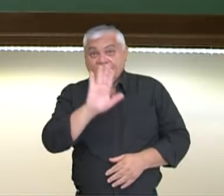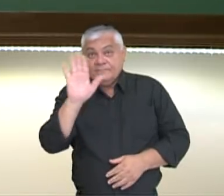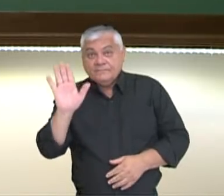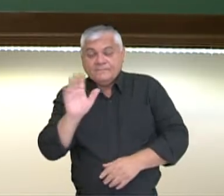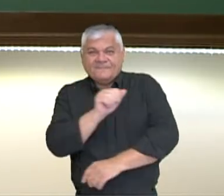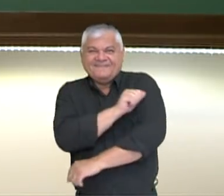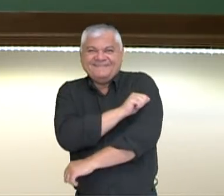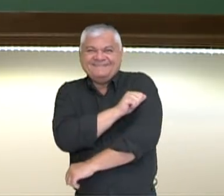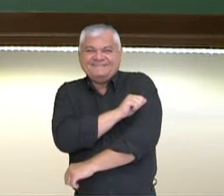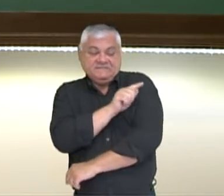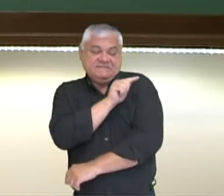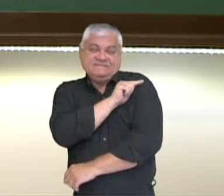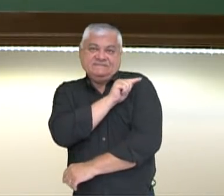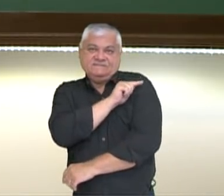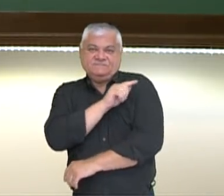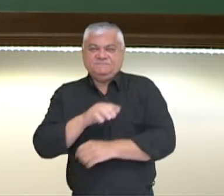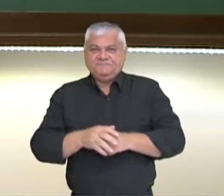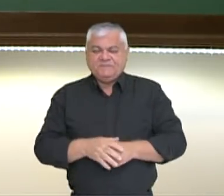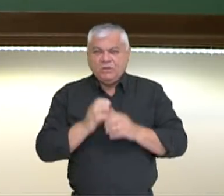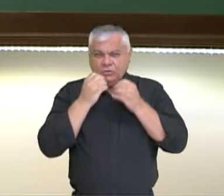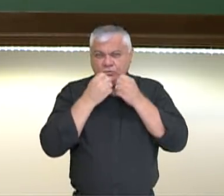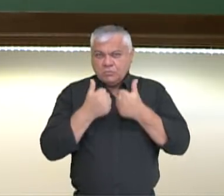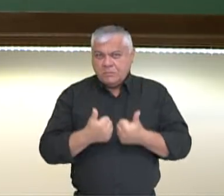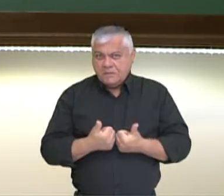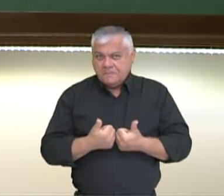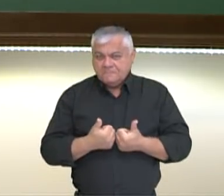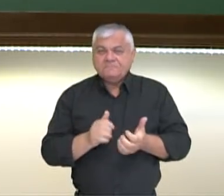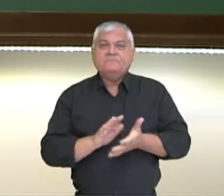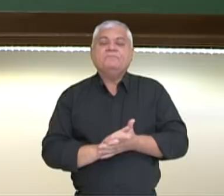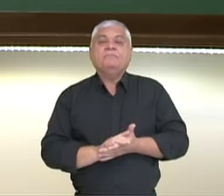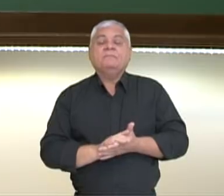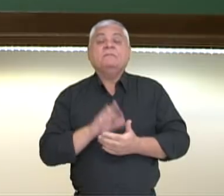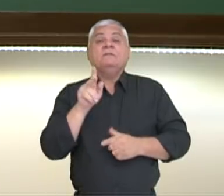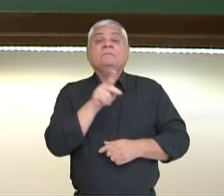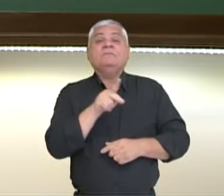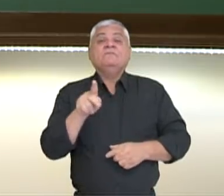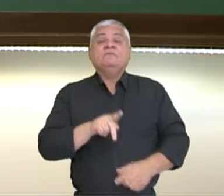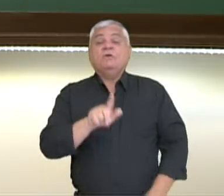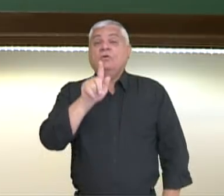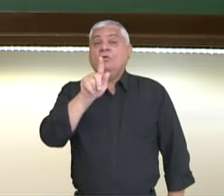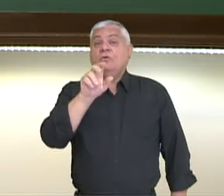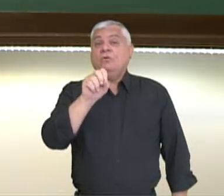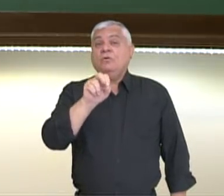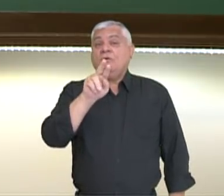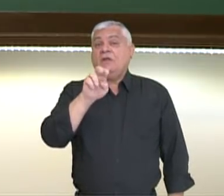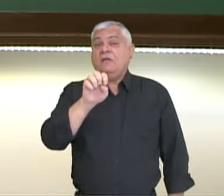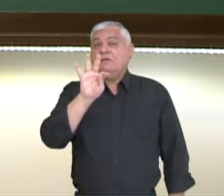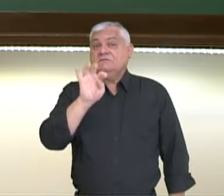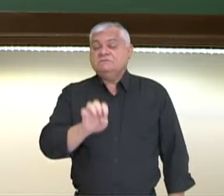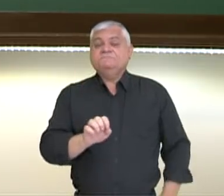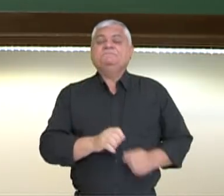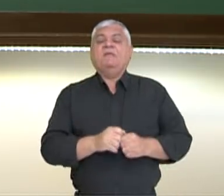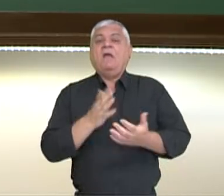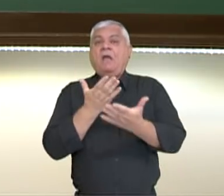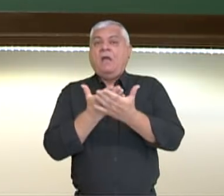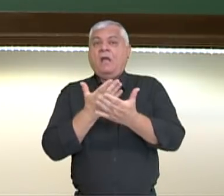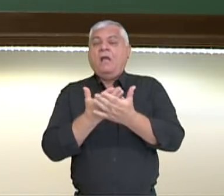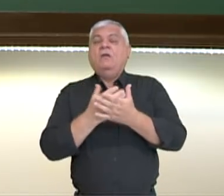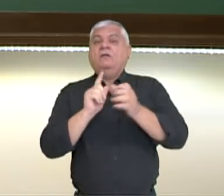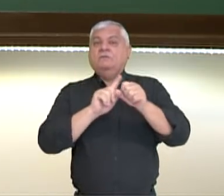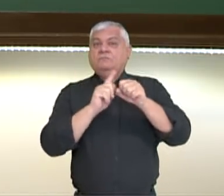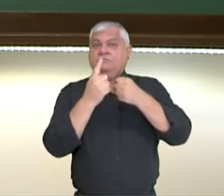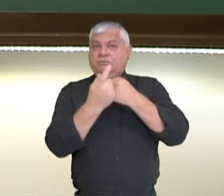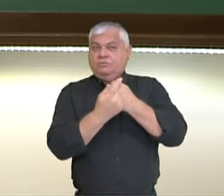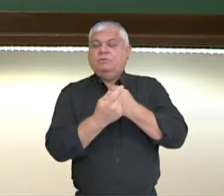Olá, meus queridos alunos do 7º ano, tudo bem com vocês? Professora Gorete Wozniak que vos fala, aula de